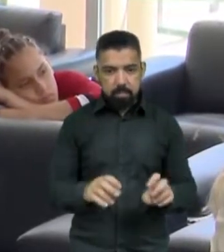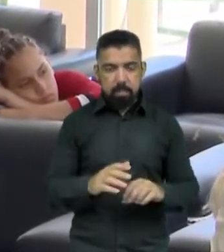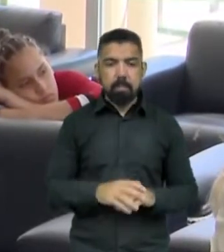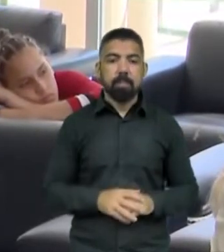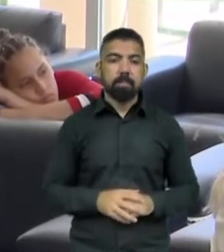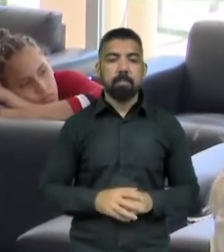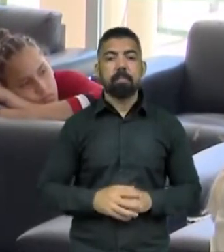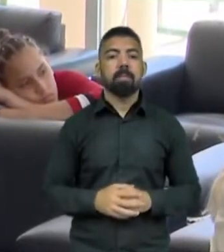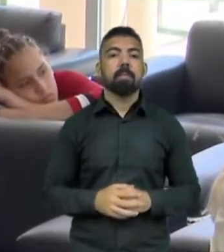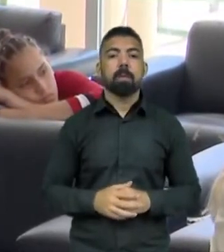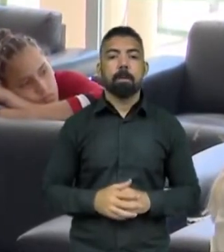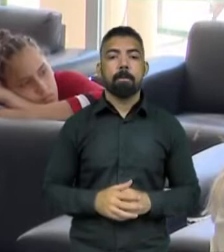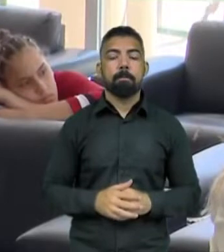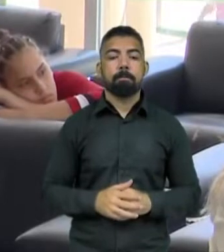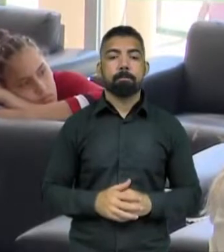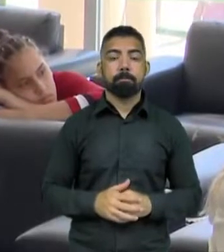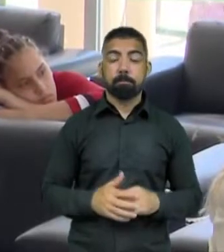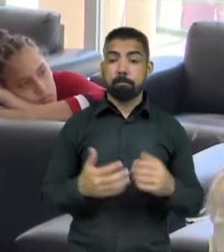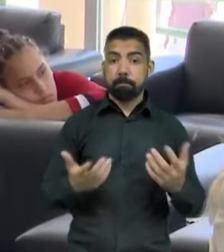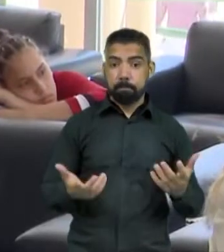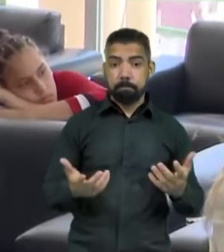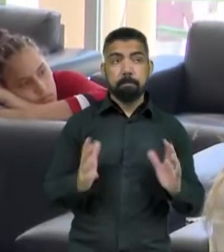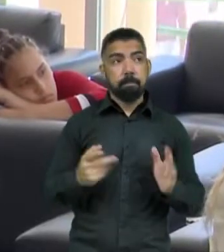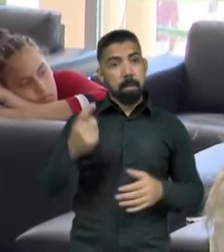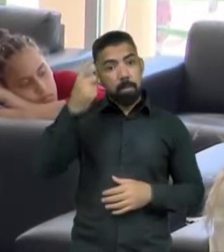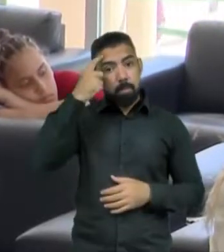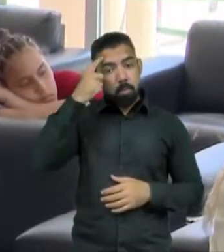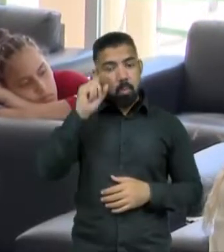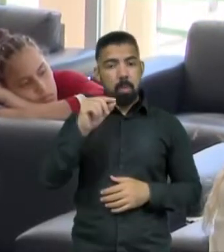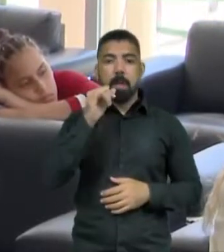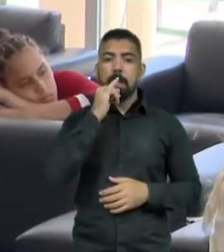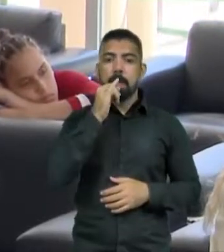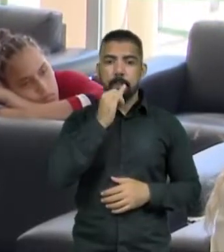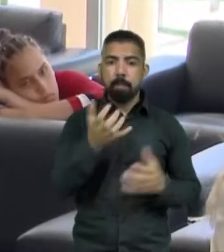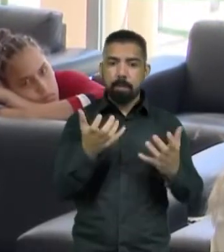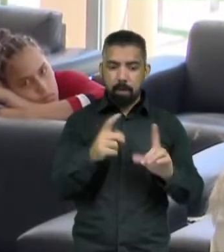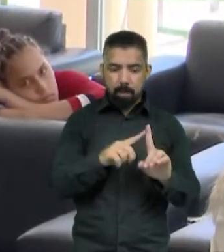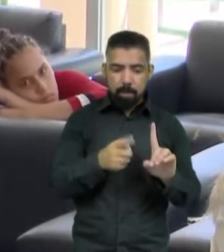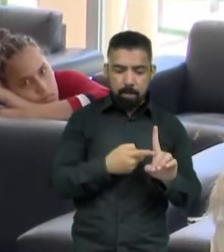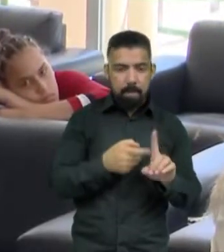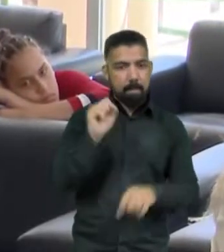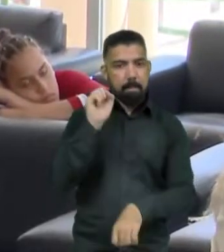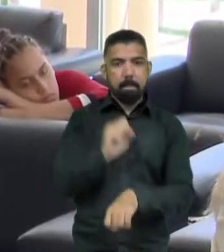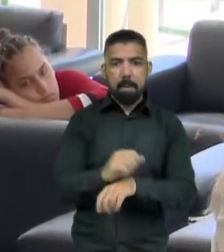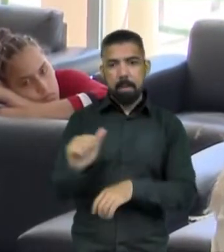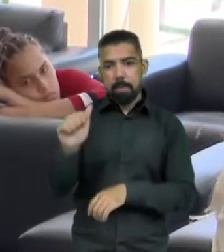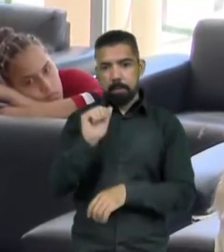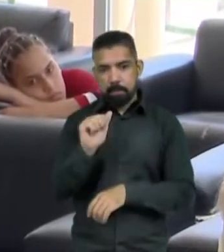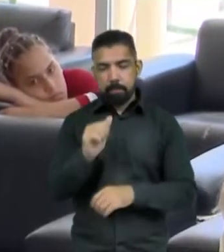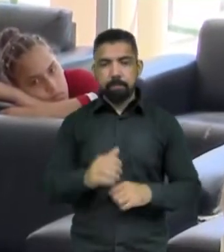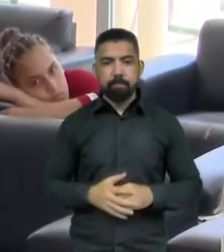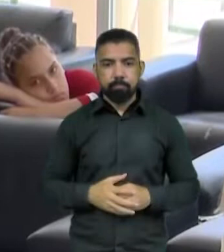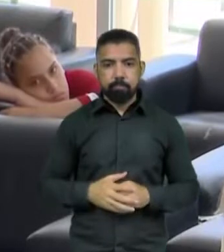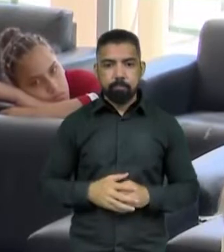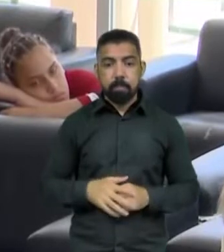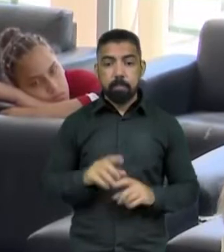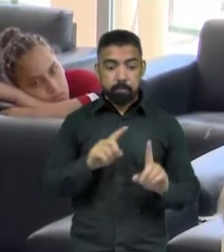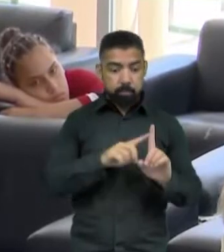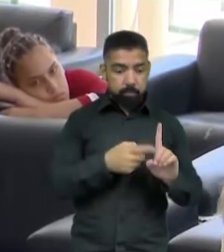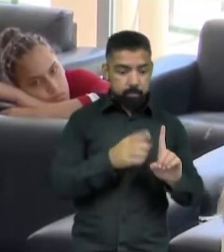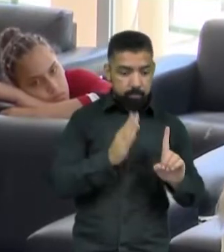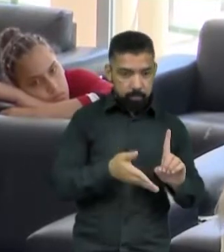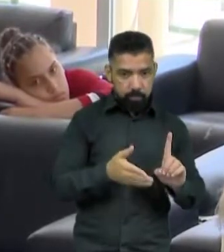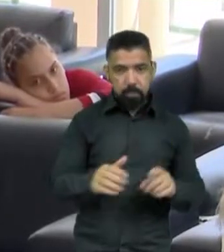acontecerem, pensou em engravidar, para de beber. Engravidou, teve um resultado positivo, para de